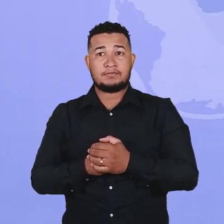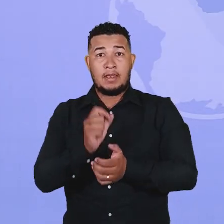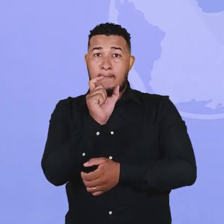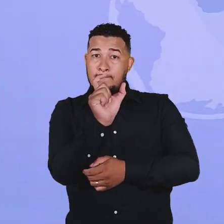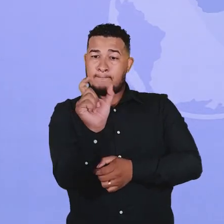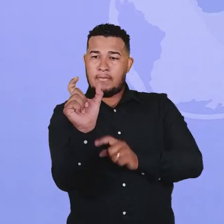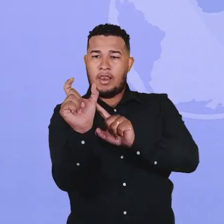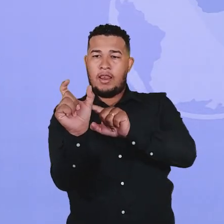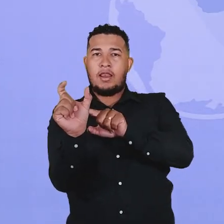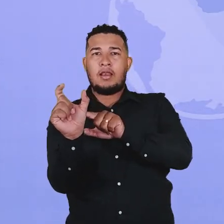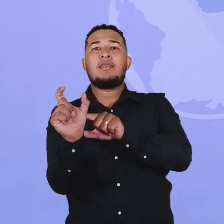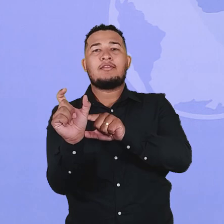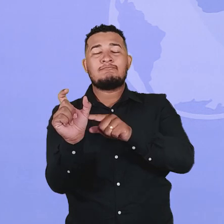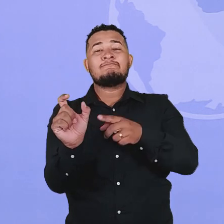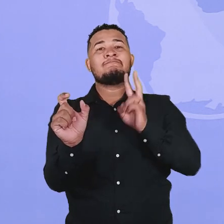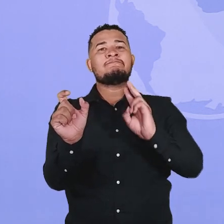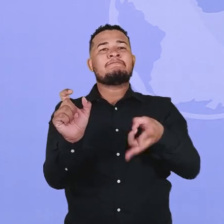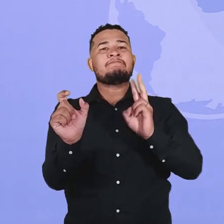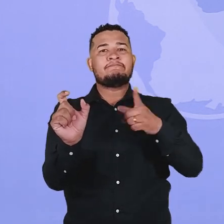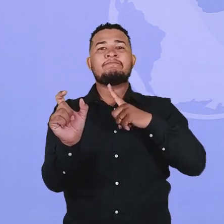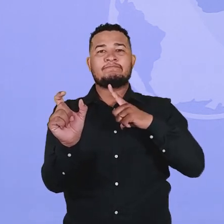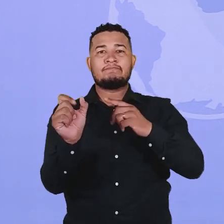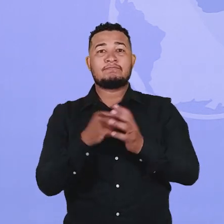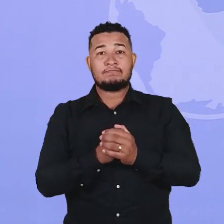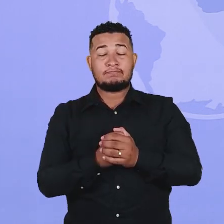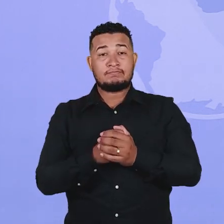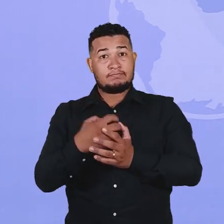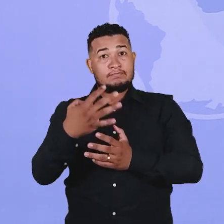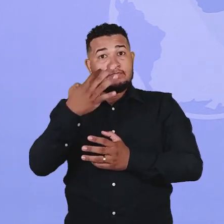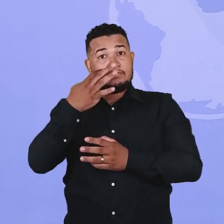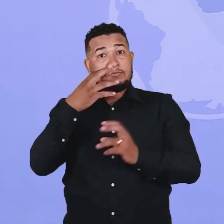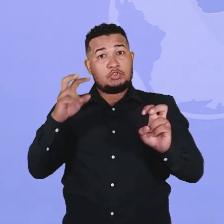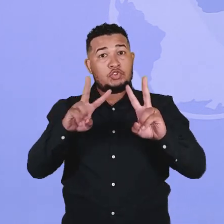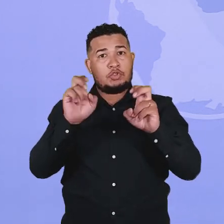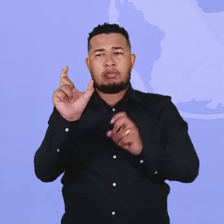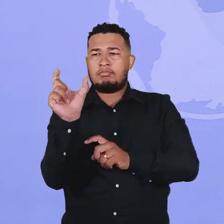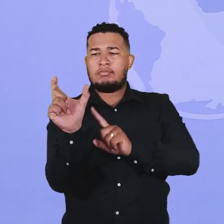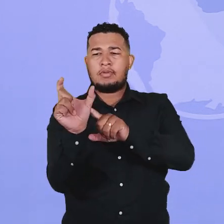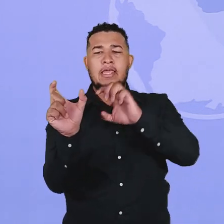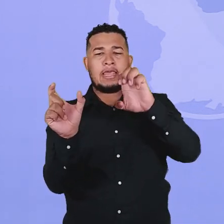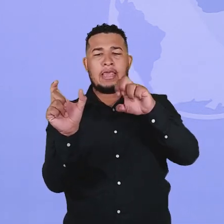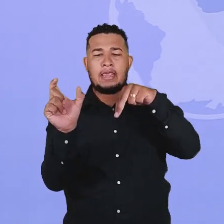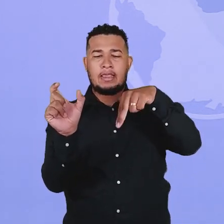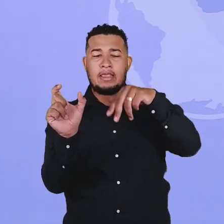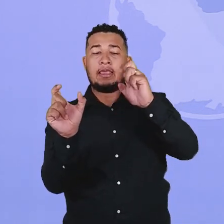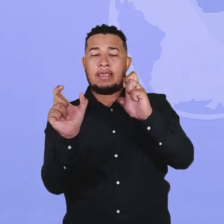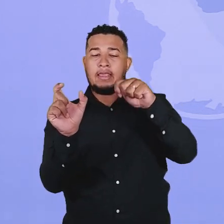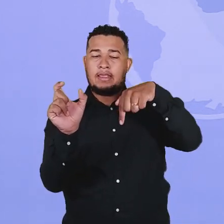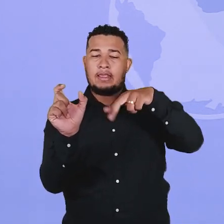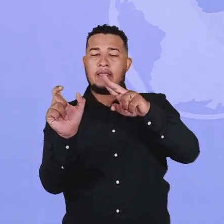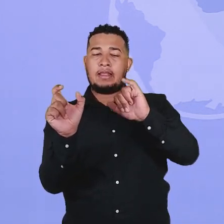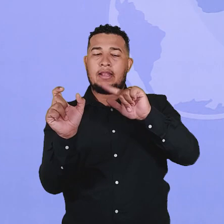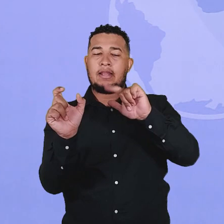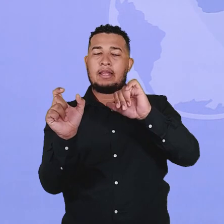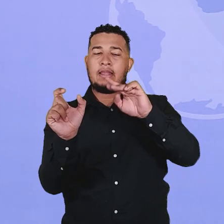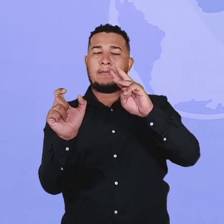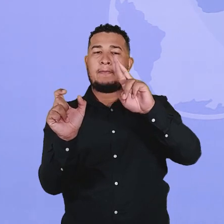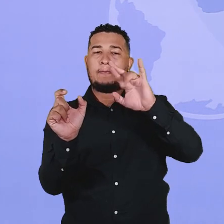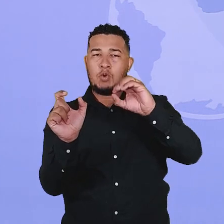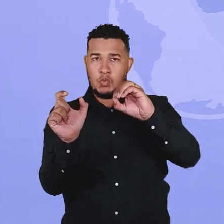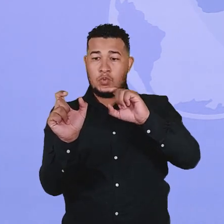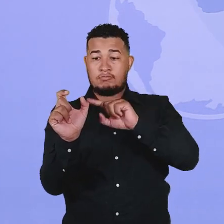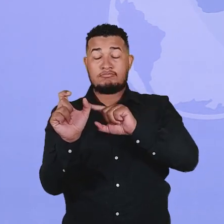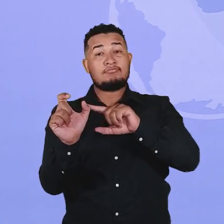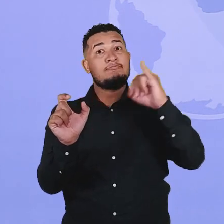Essa palavra ela aparece em vários slides e eu quero chamar a atenção com você acerca dela. Equilíbrio. O equilíbrio